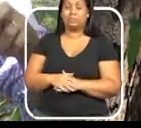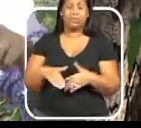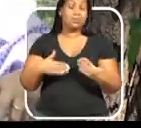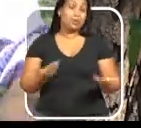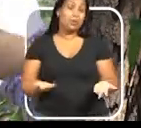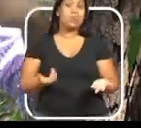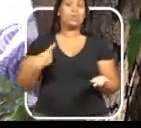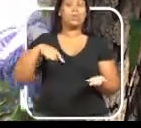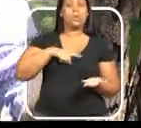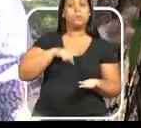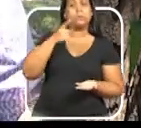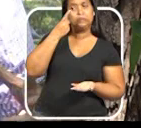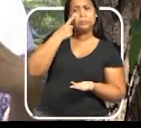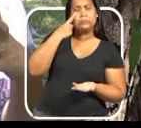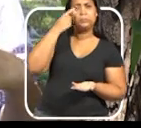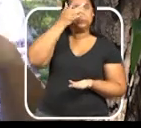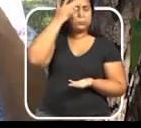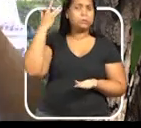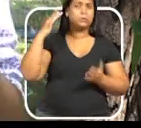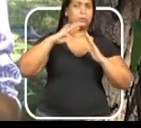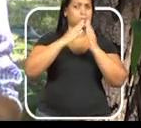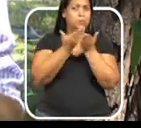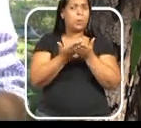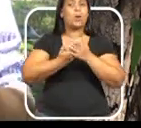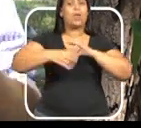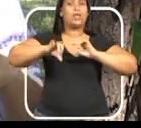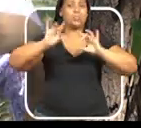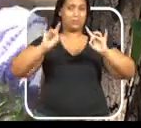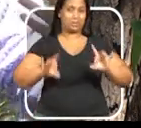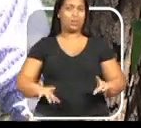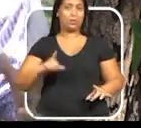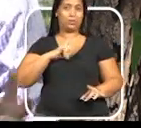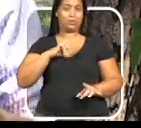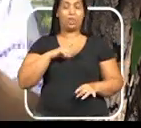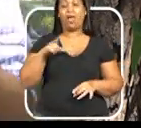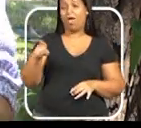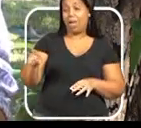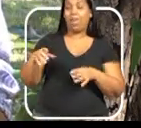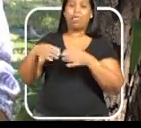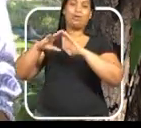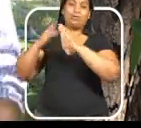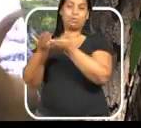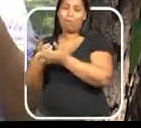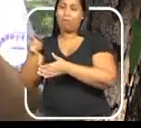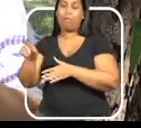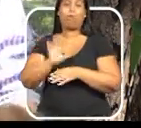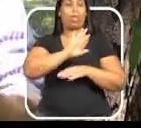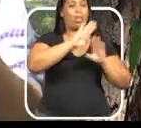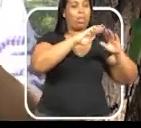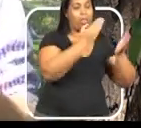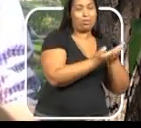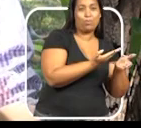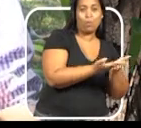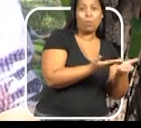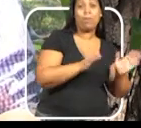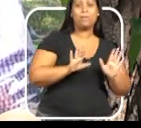né? Então a gente ouvia muito falar das escolas especiais, né? Escola para isso, escola para aquilo. E